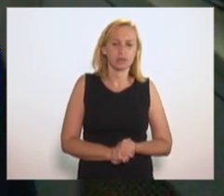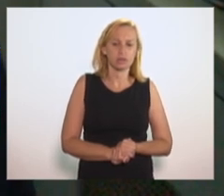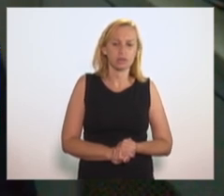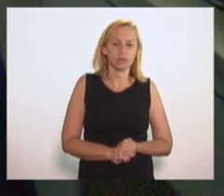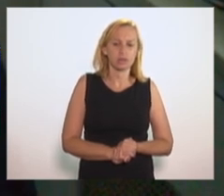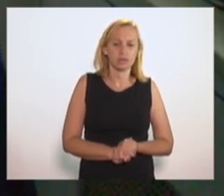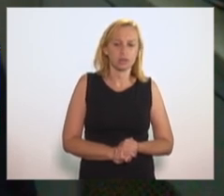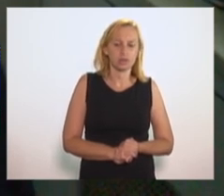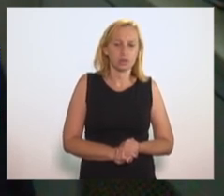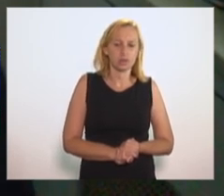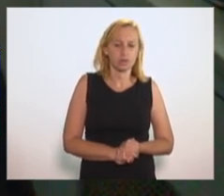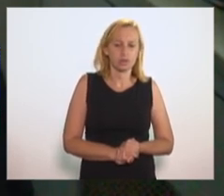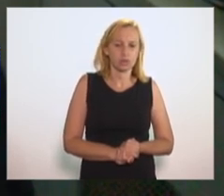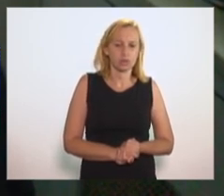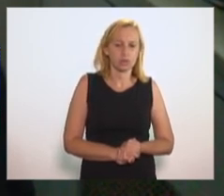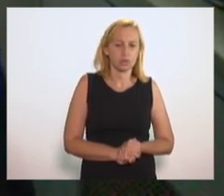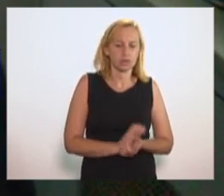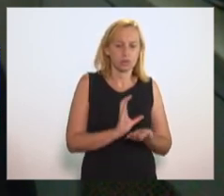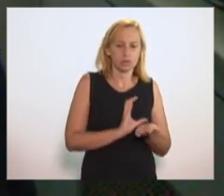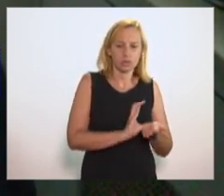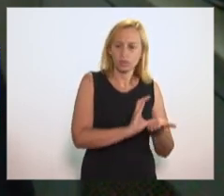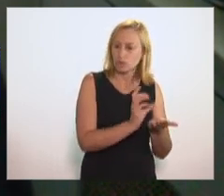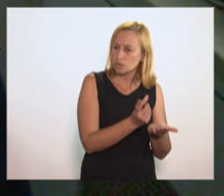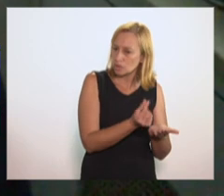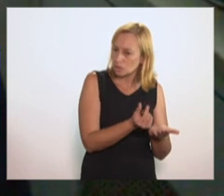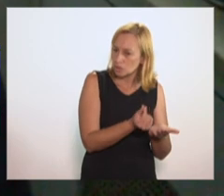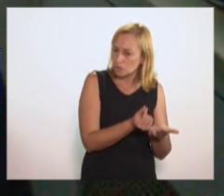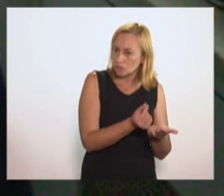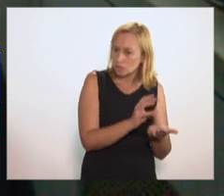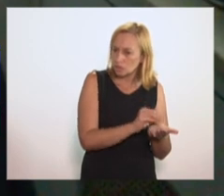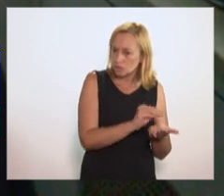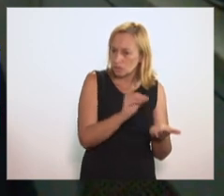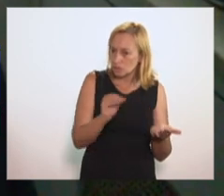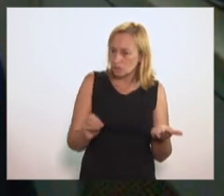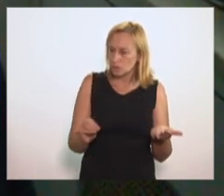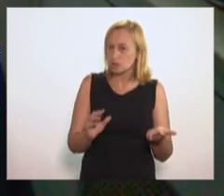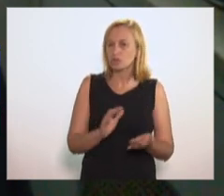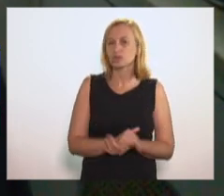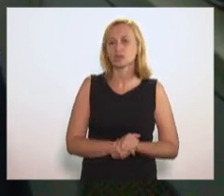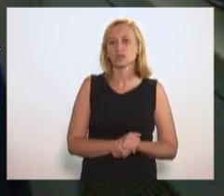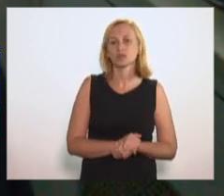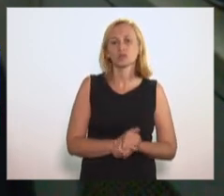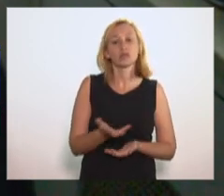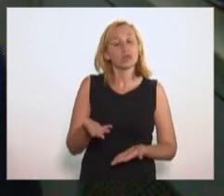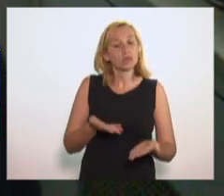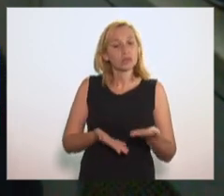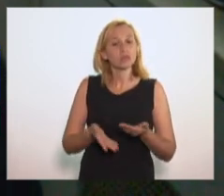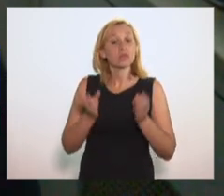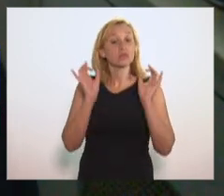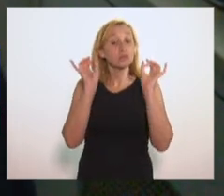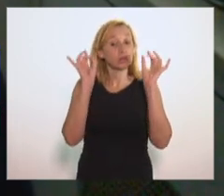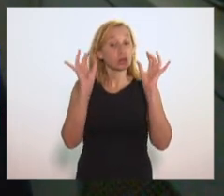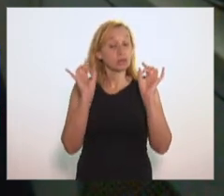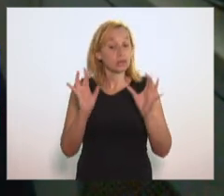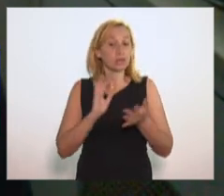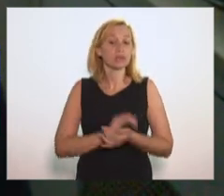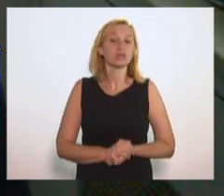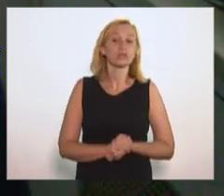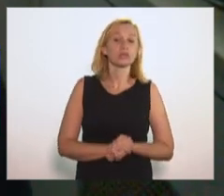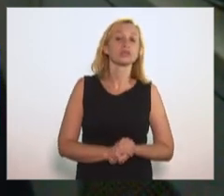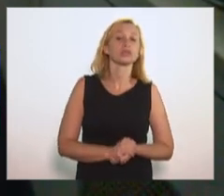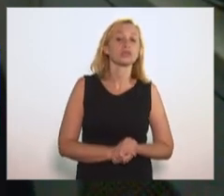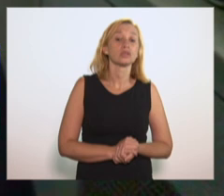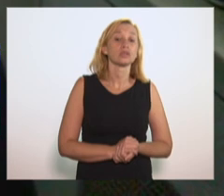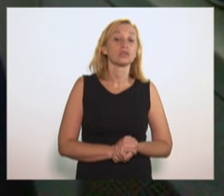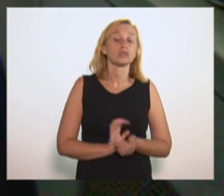as suas subtrações muitas vezes indevidas das participações especiais será